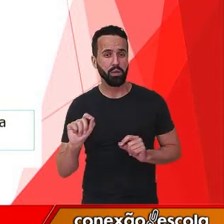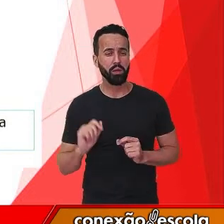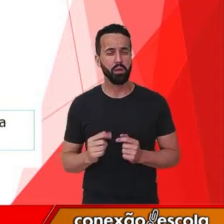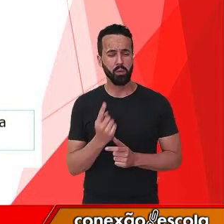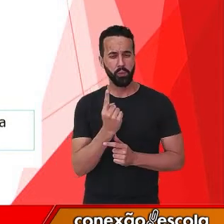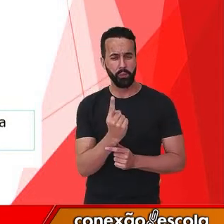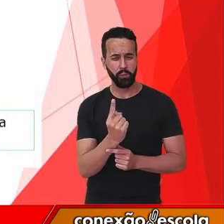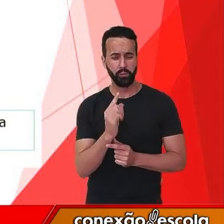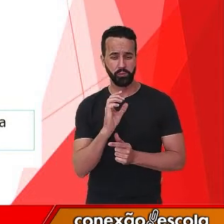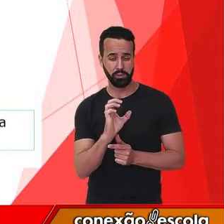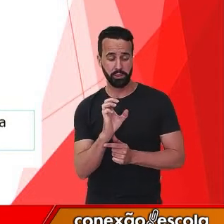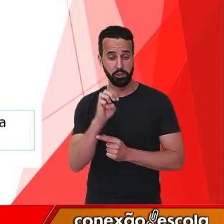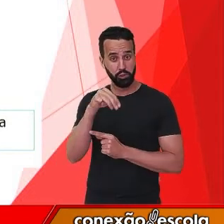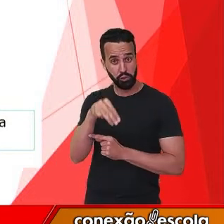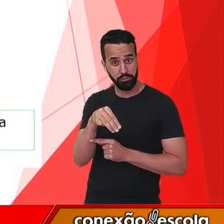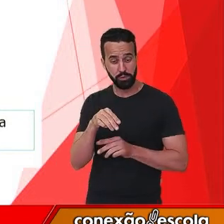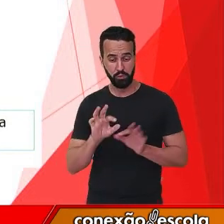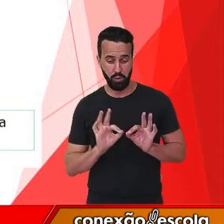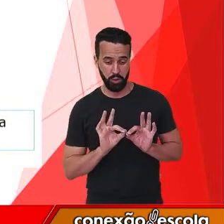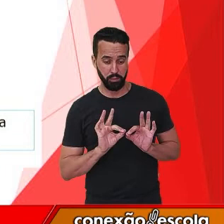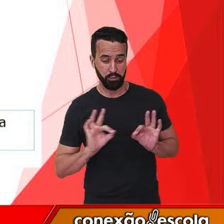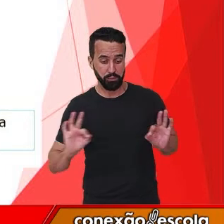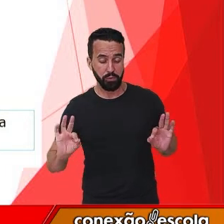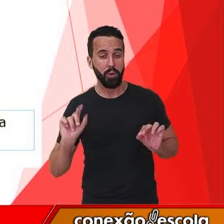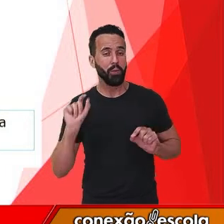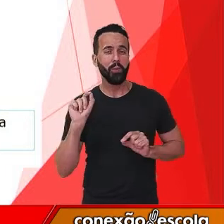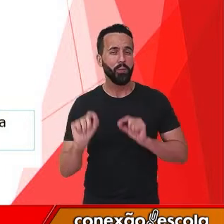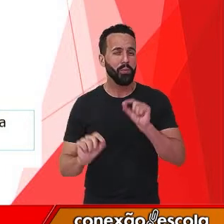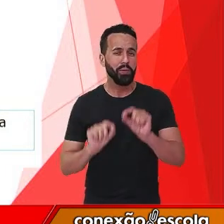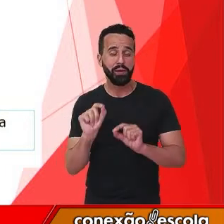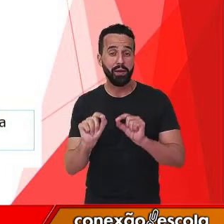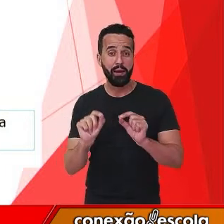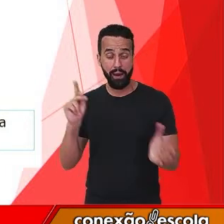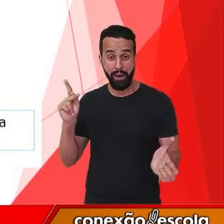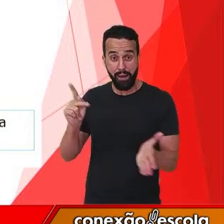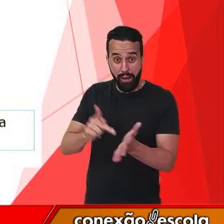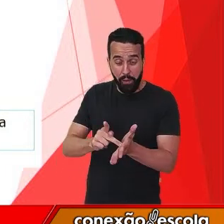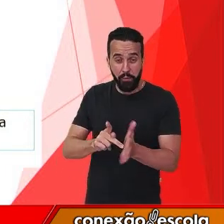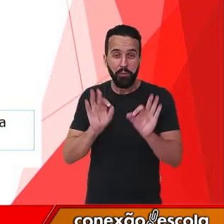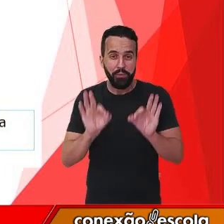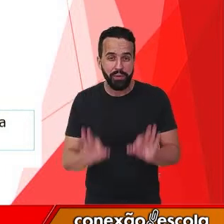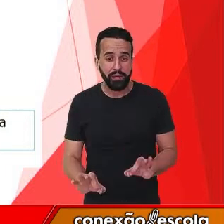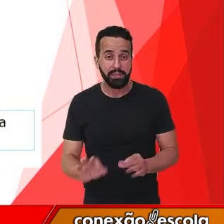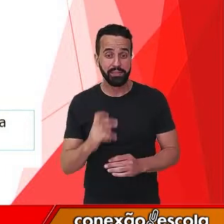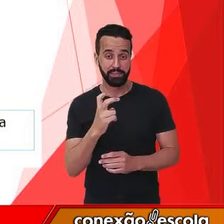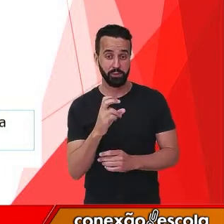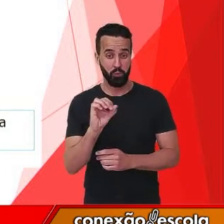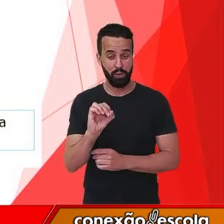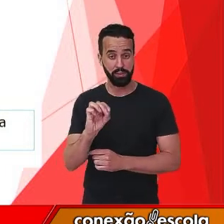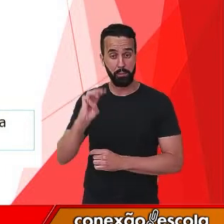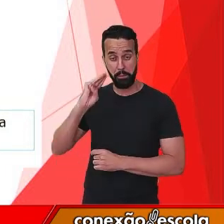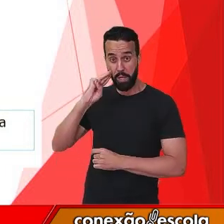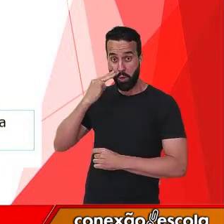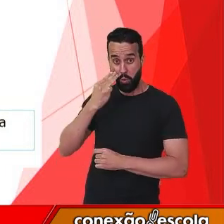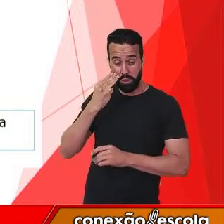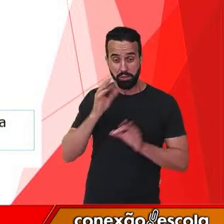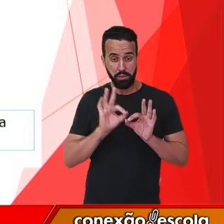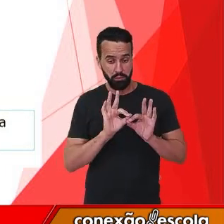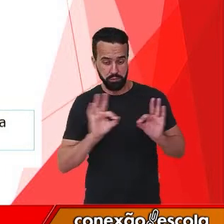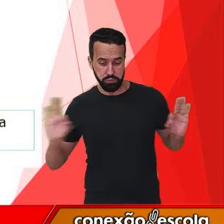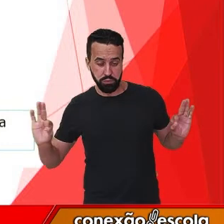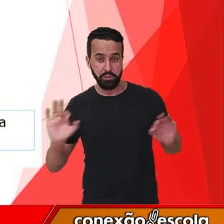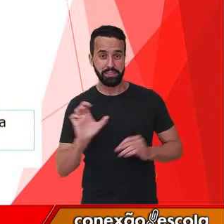1cm percorrido no mapa equivalem a 50 milhões de cm